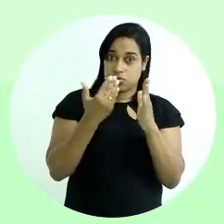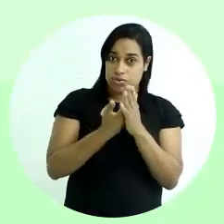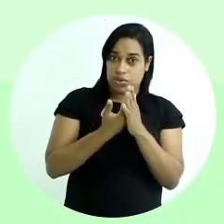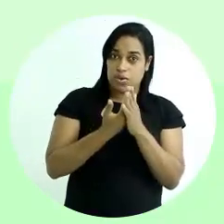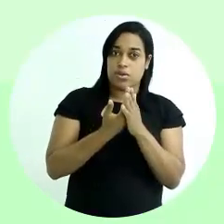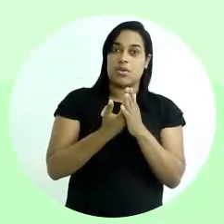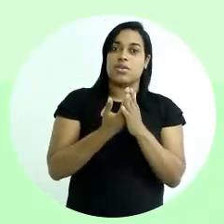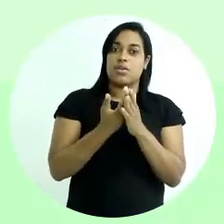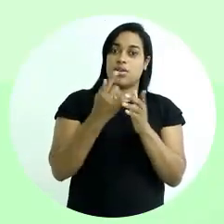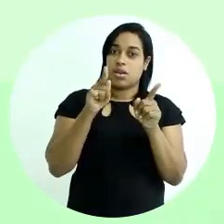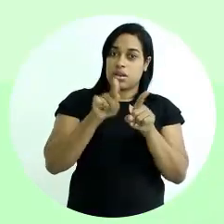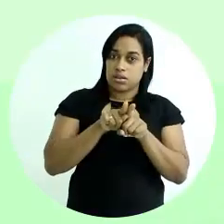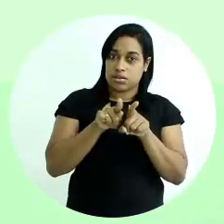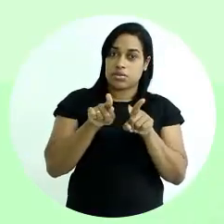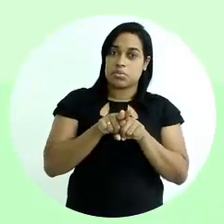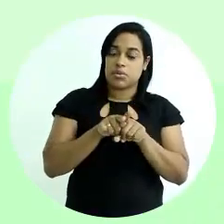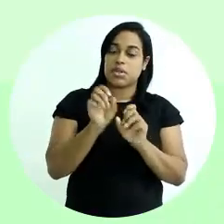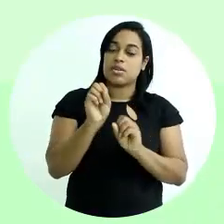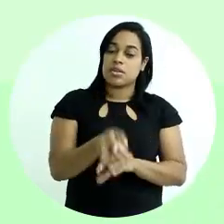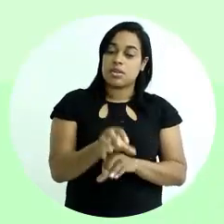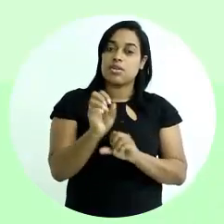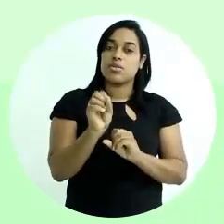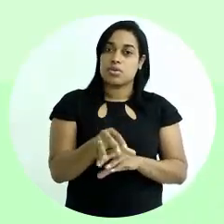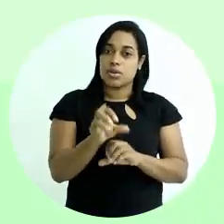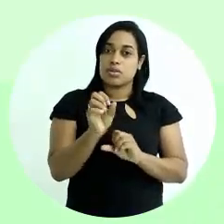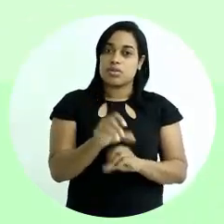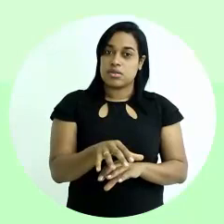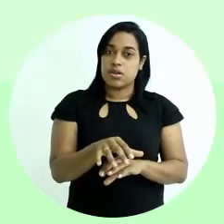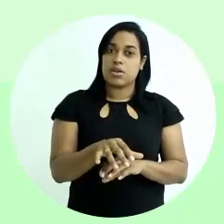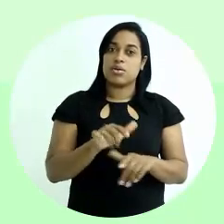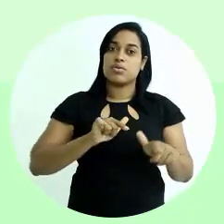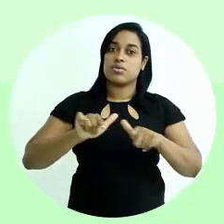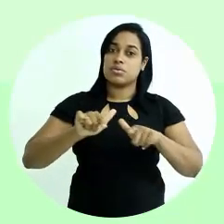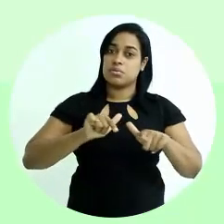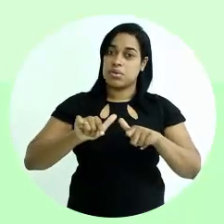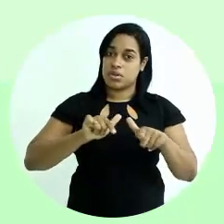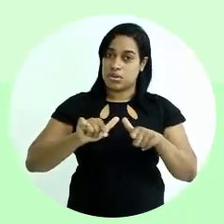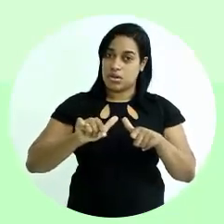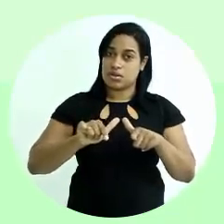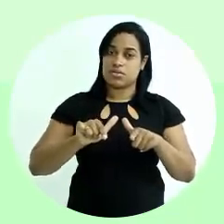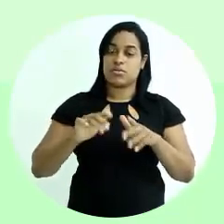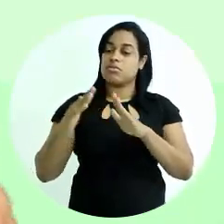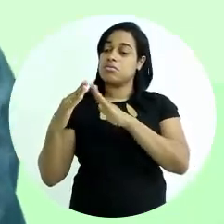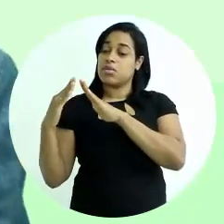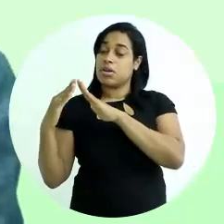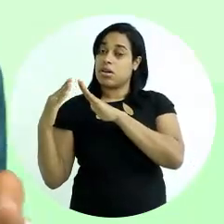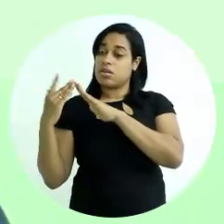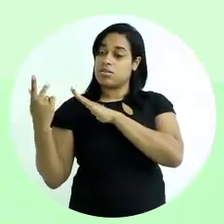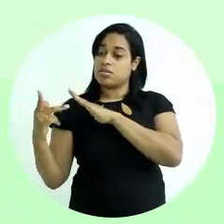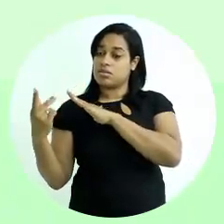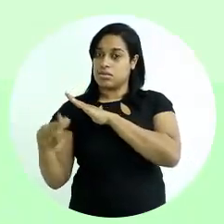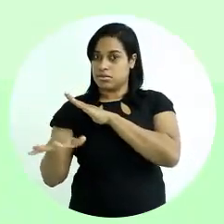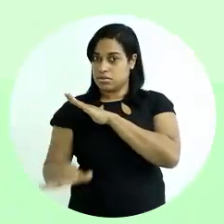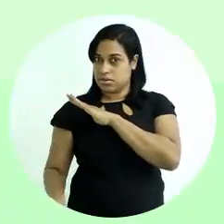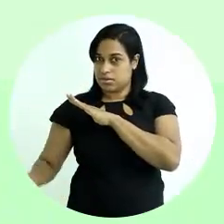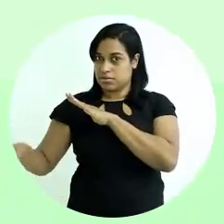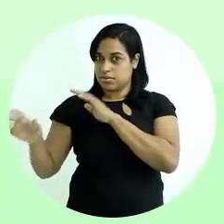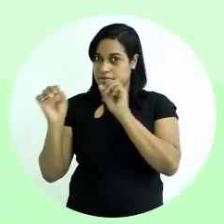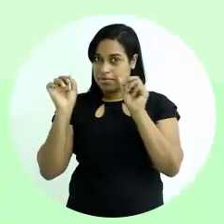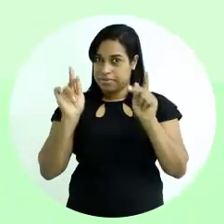escola como também a educação é trabalhada no lado daquela